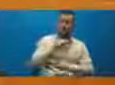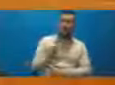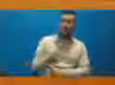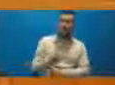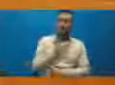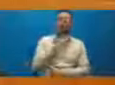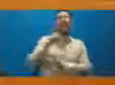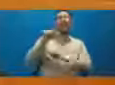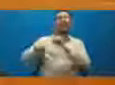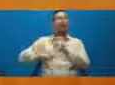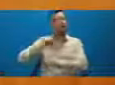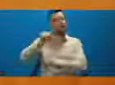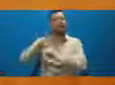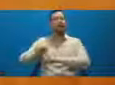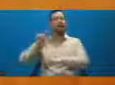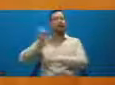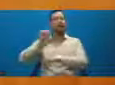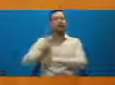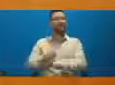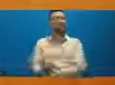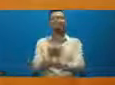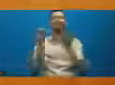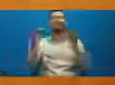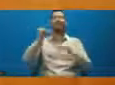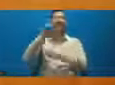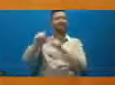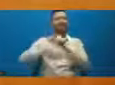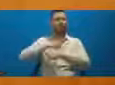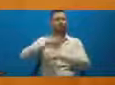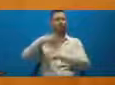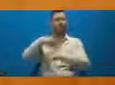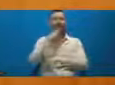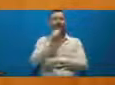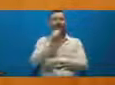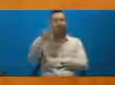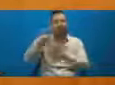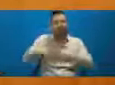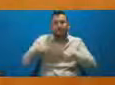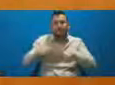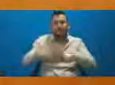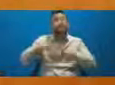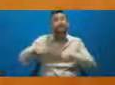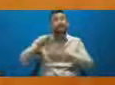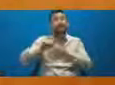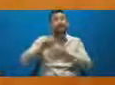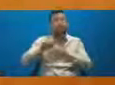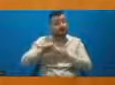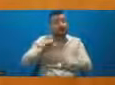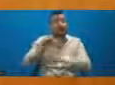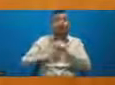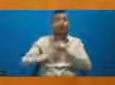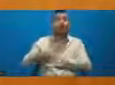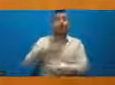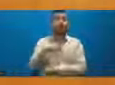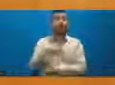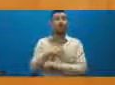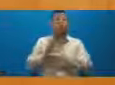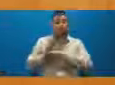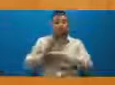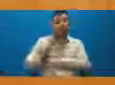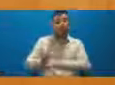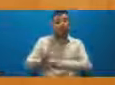São Tantas reformas de que o país ainda Precisa e é preciso fazê-las de forma beneficiar